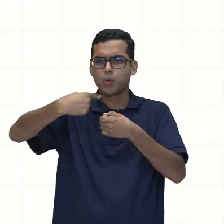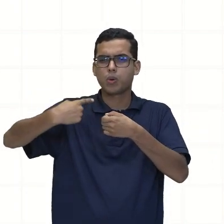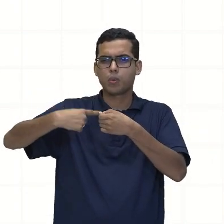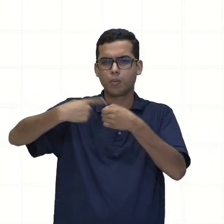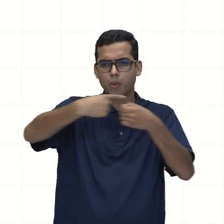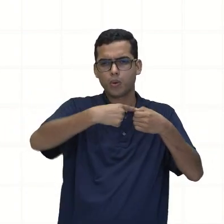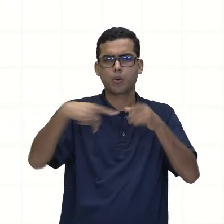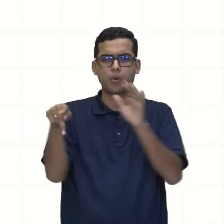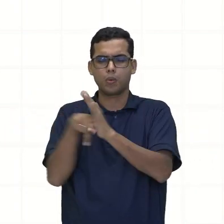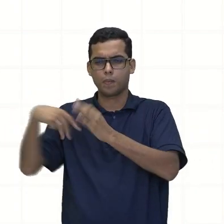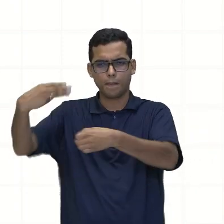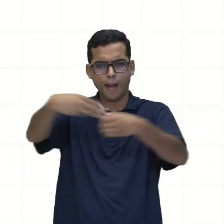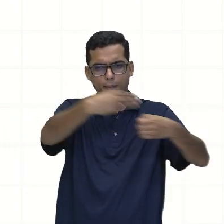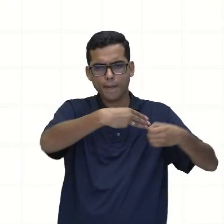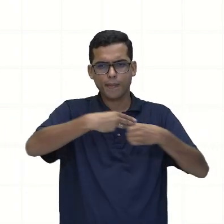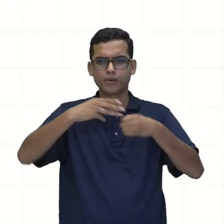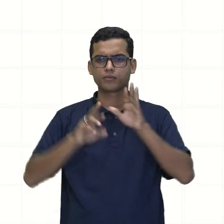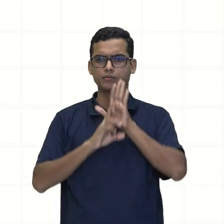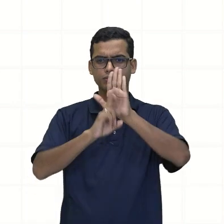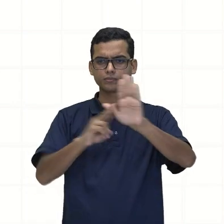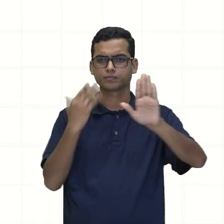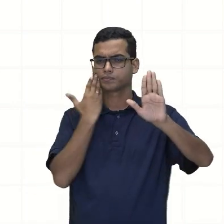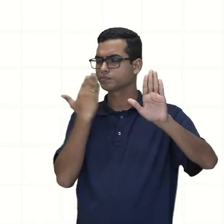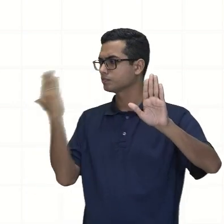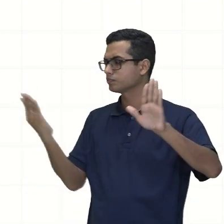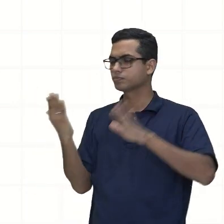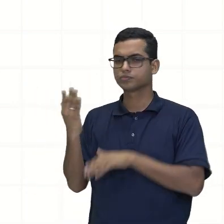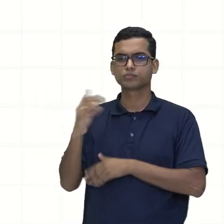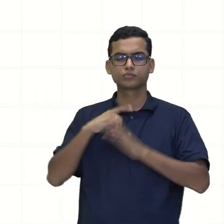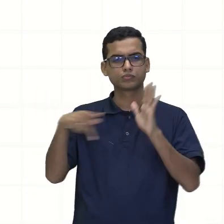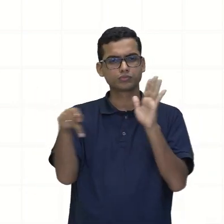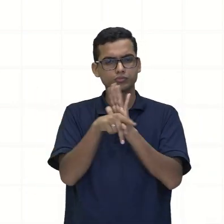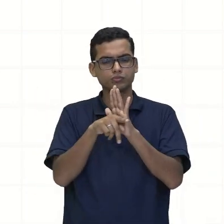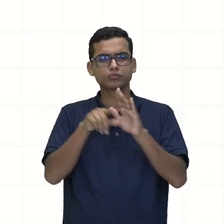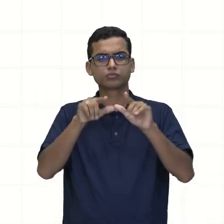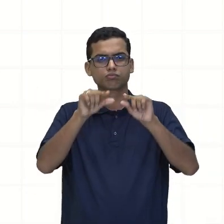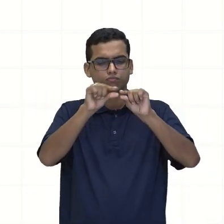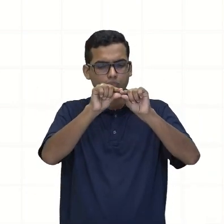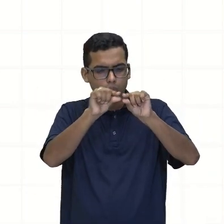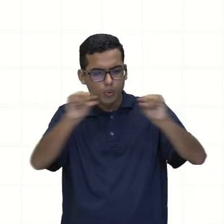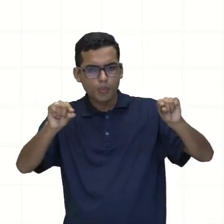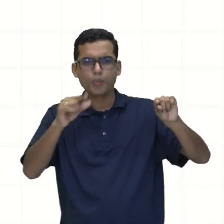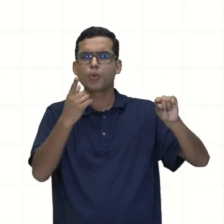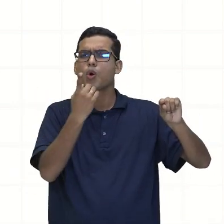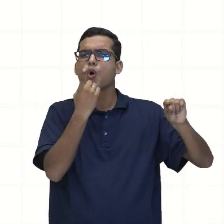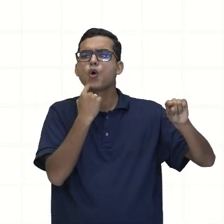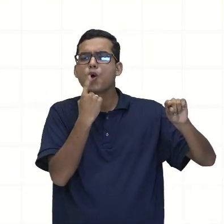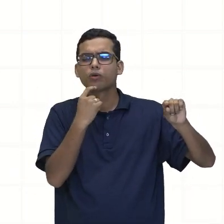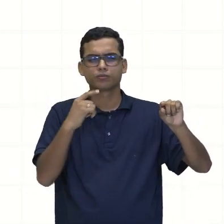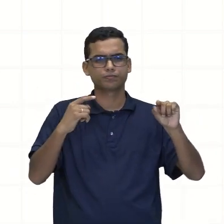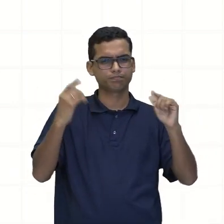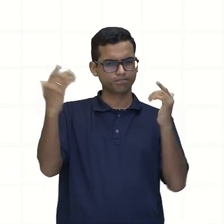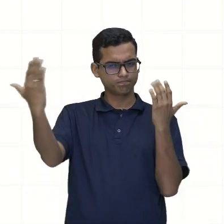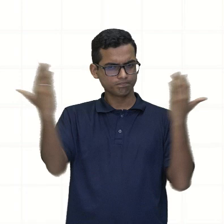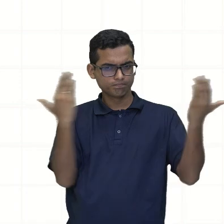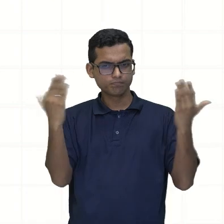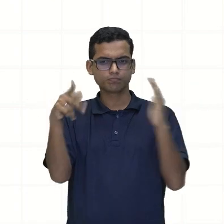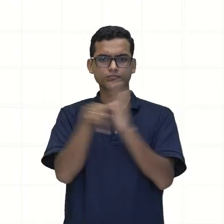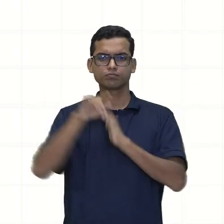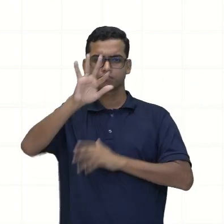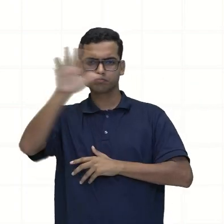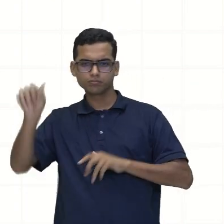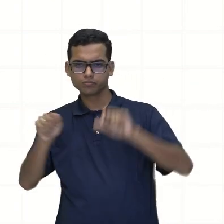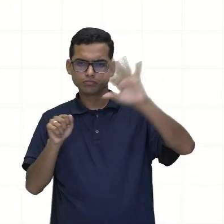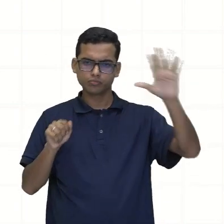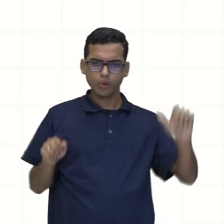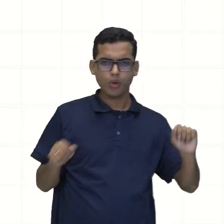municípios representados, indicados aí por uma linha vermelha. Então, comparando os dois mapas, verifique que essa evolução